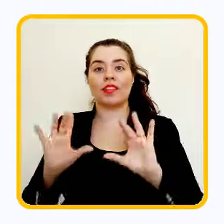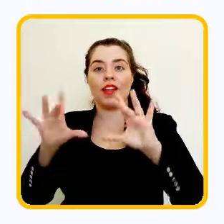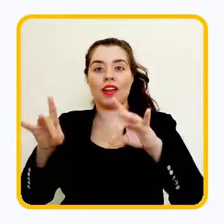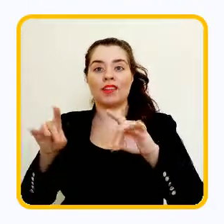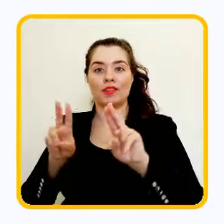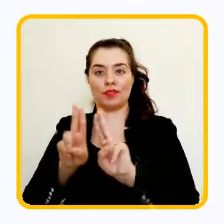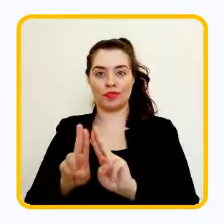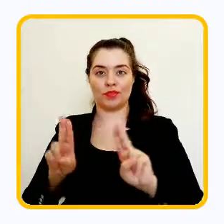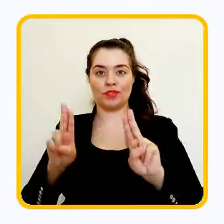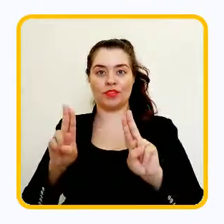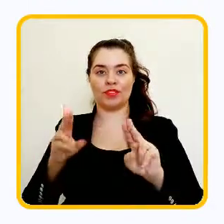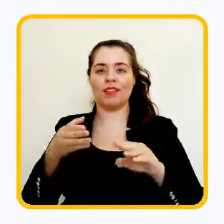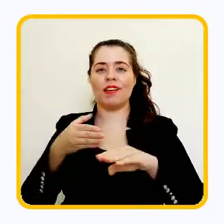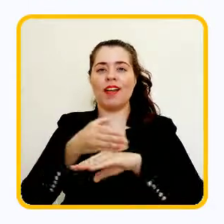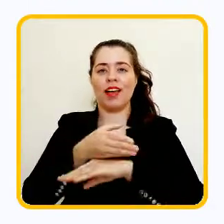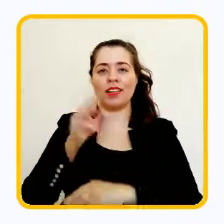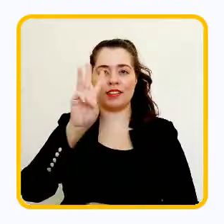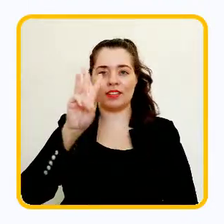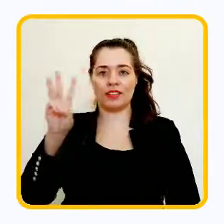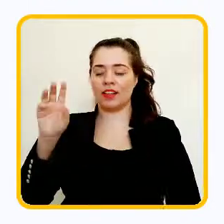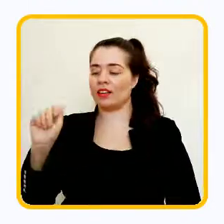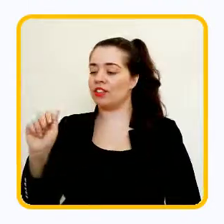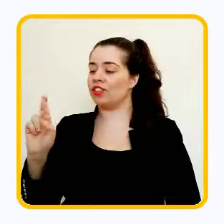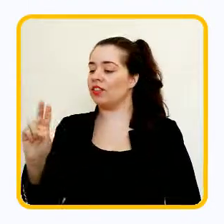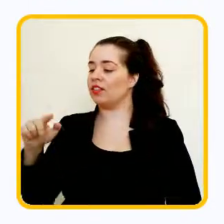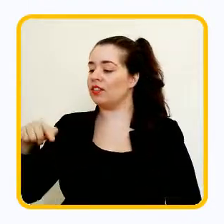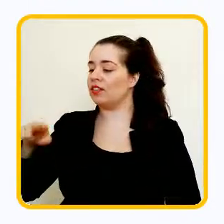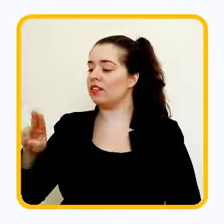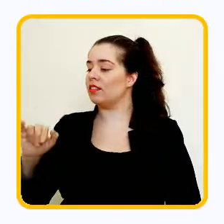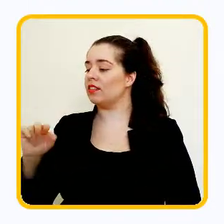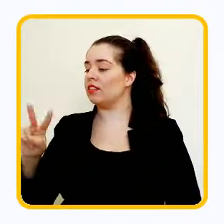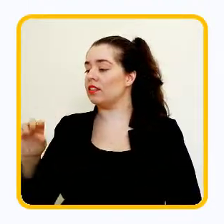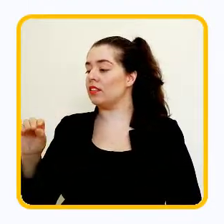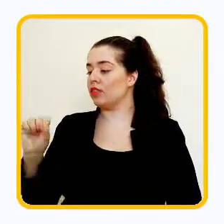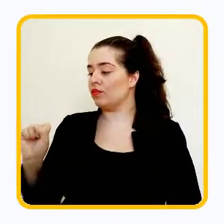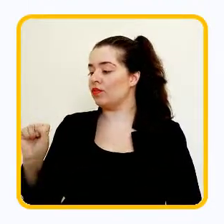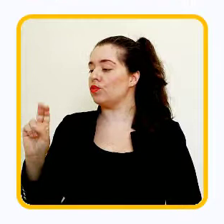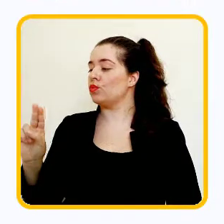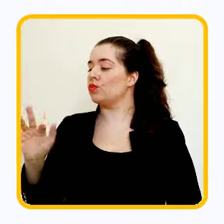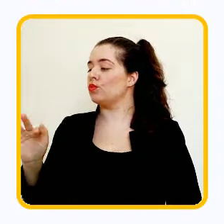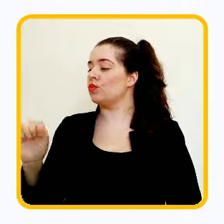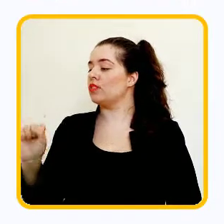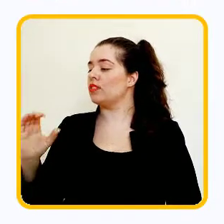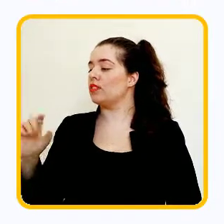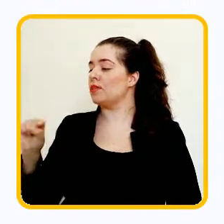Outro serviço disponível é o Arquivos UFSC, acessível no endereço